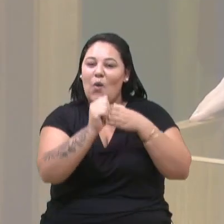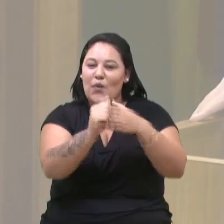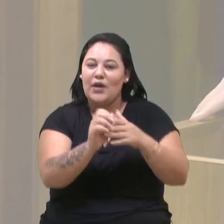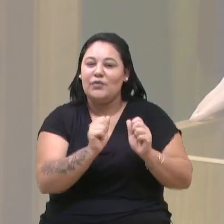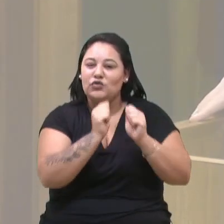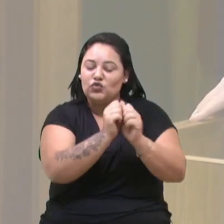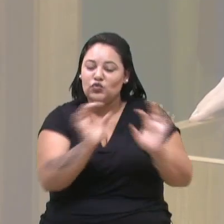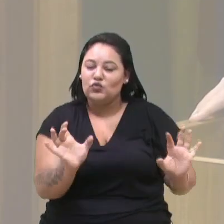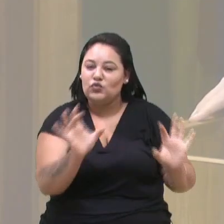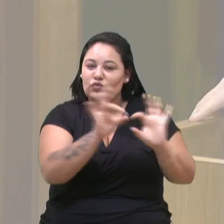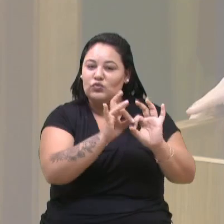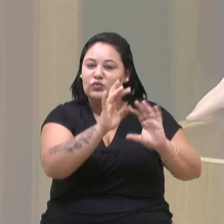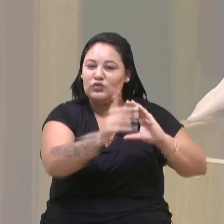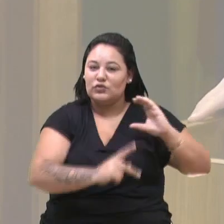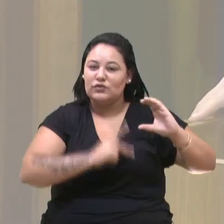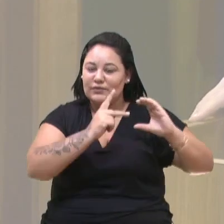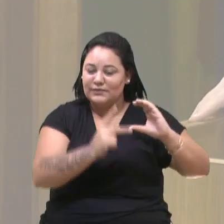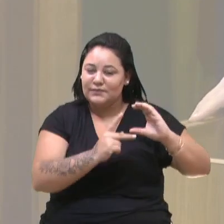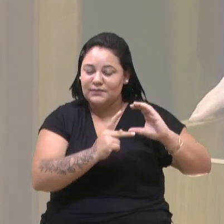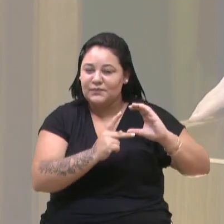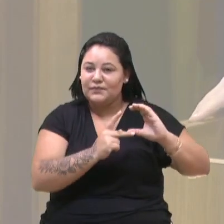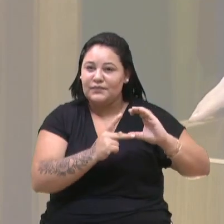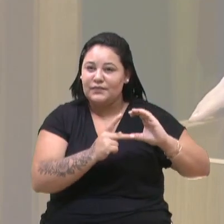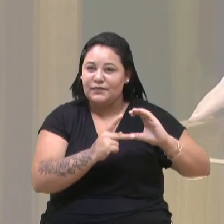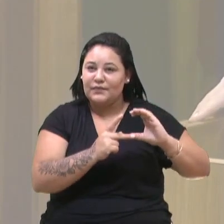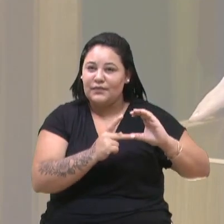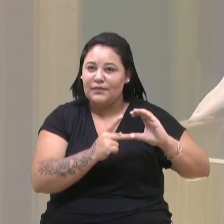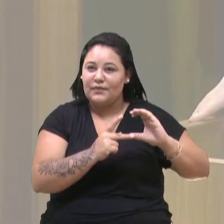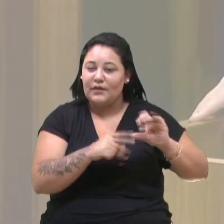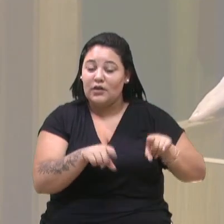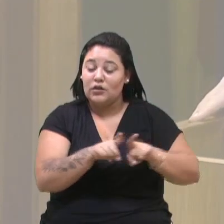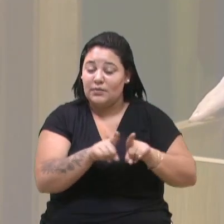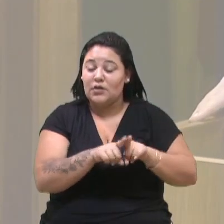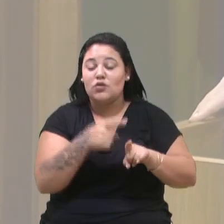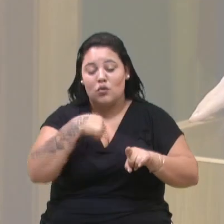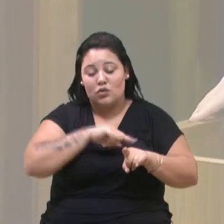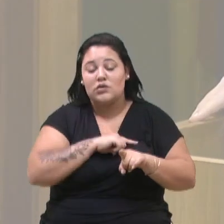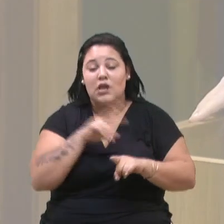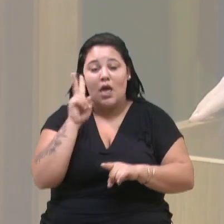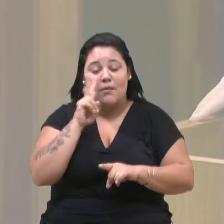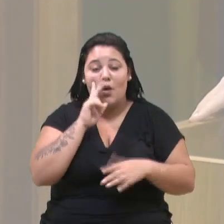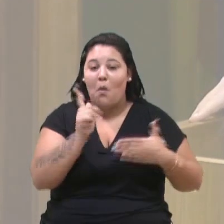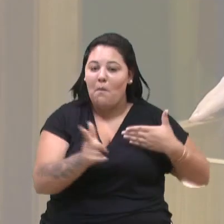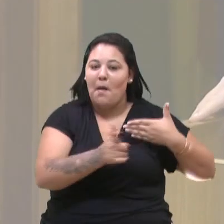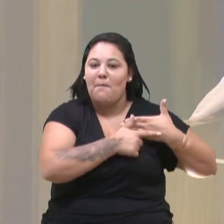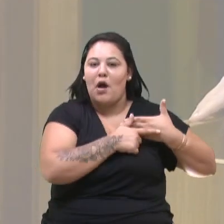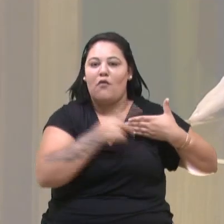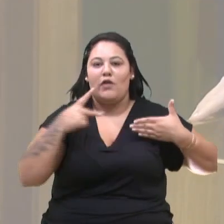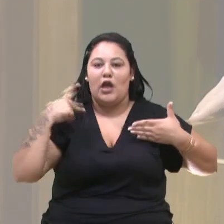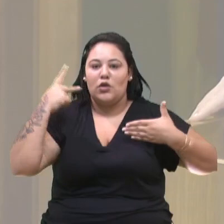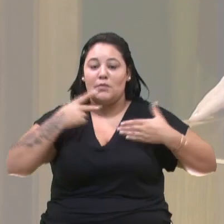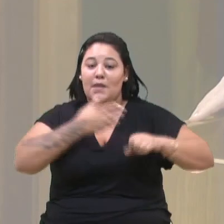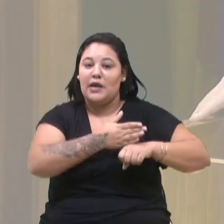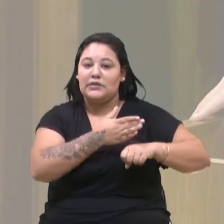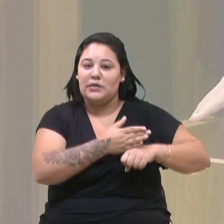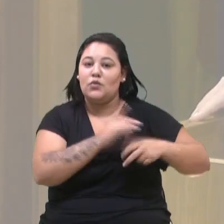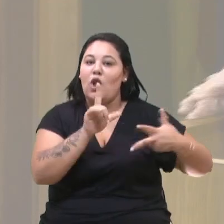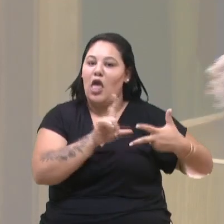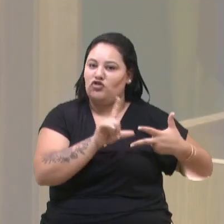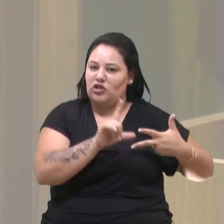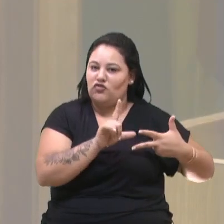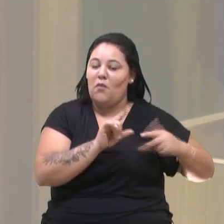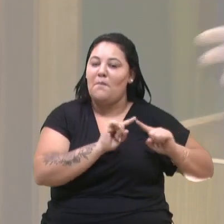Câmara de Vereadores, nunca olvidando que somos vereadores, fazemos parte do Poder Legislativo, mas com a